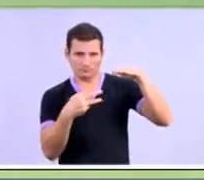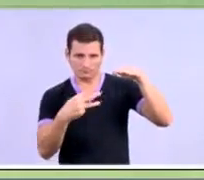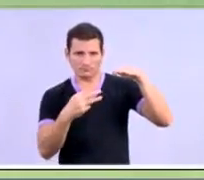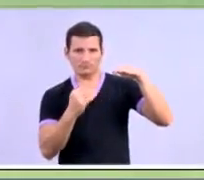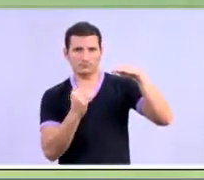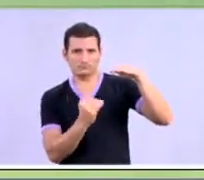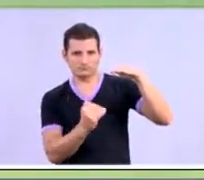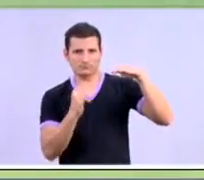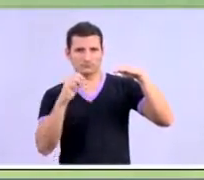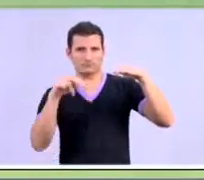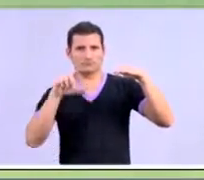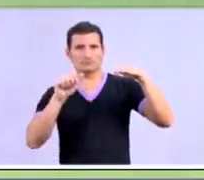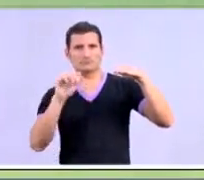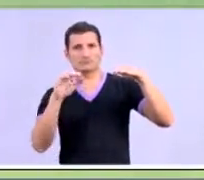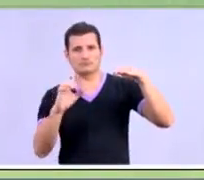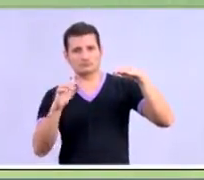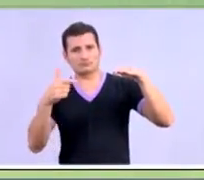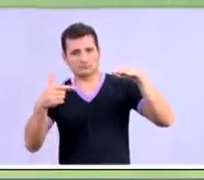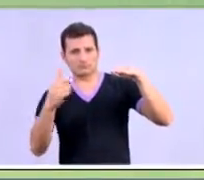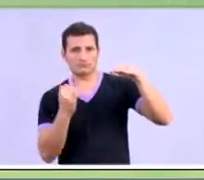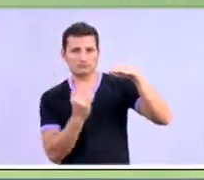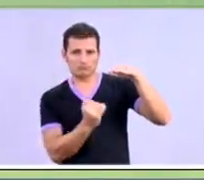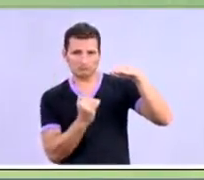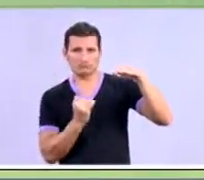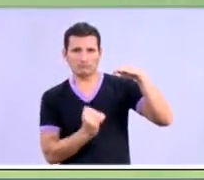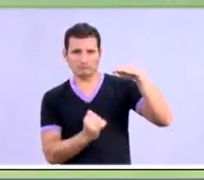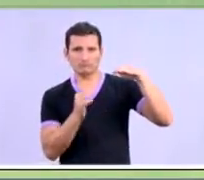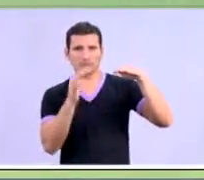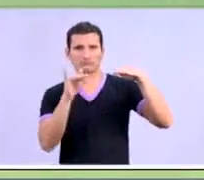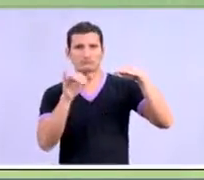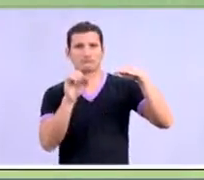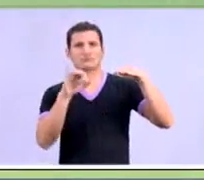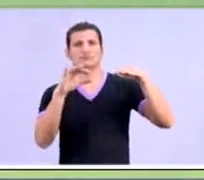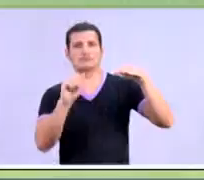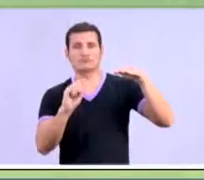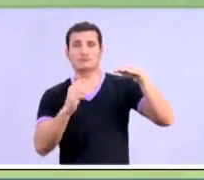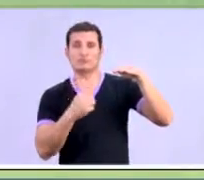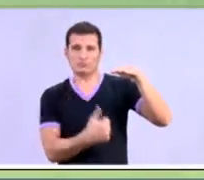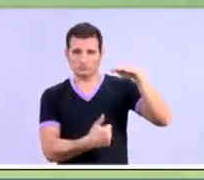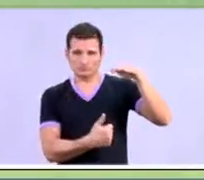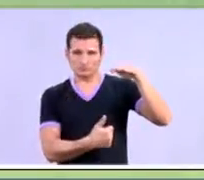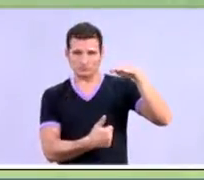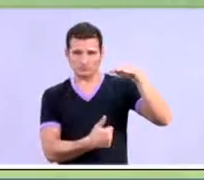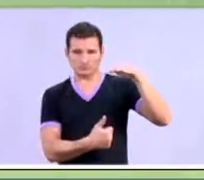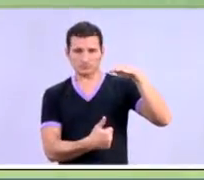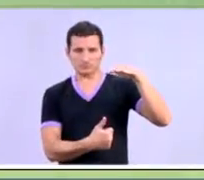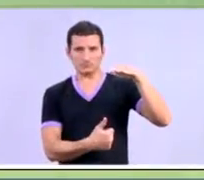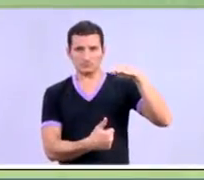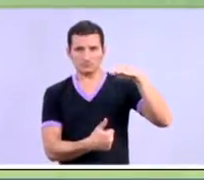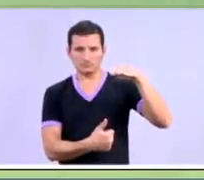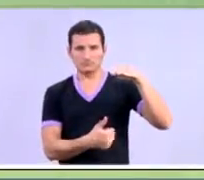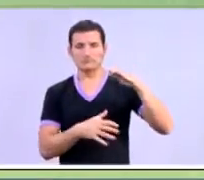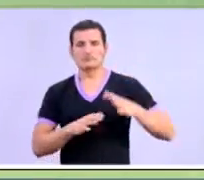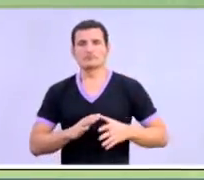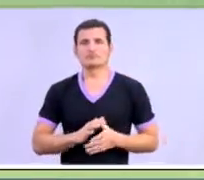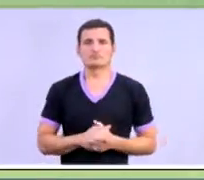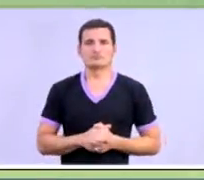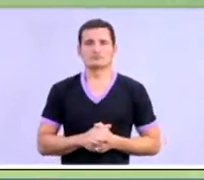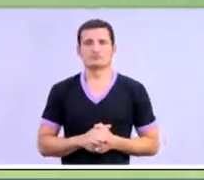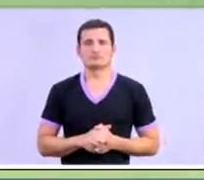Enlace de dados, camada 2. E física, camada 1. Algumas regrinhas para às vezes a gente